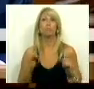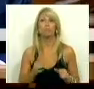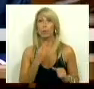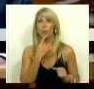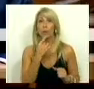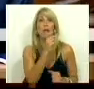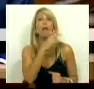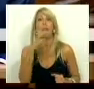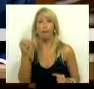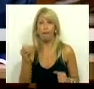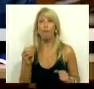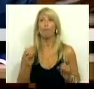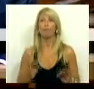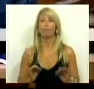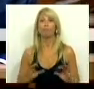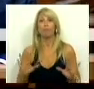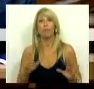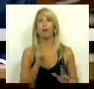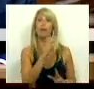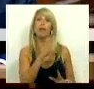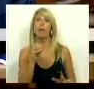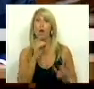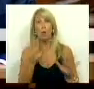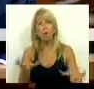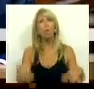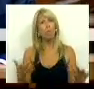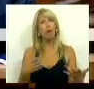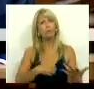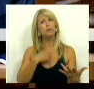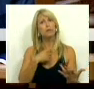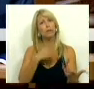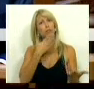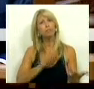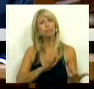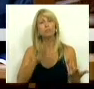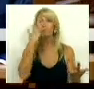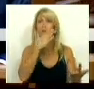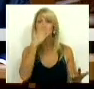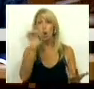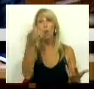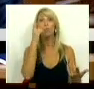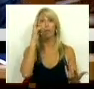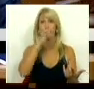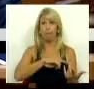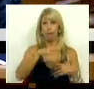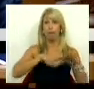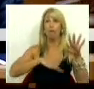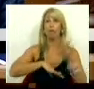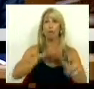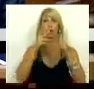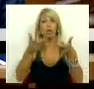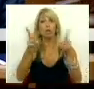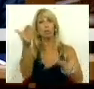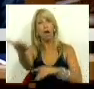monumental erro. Mas os erros podem ter um sentido útil se e quando os seus autores estiverem dispostos